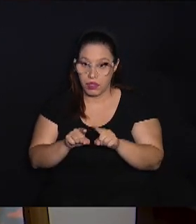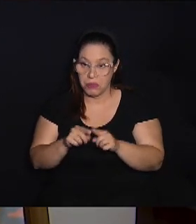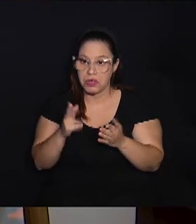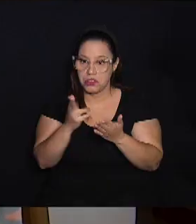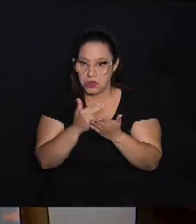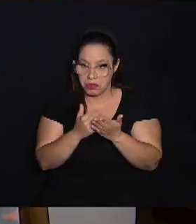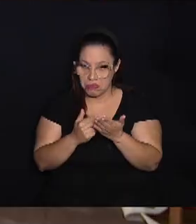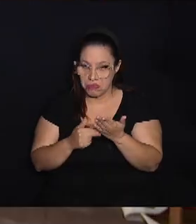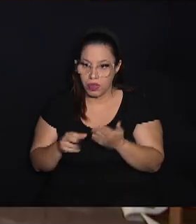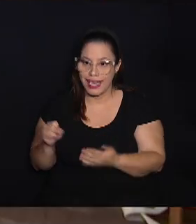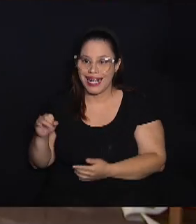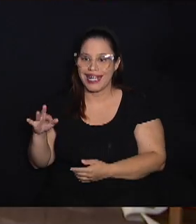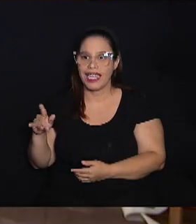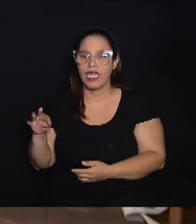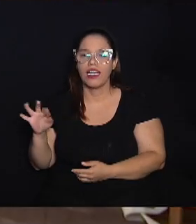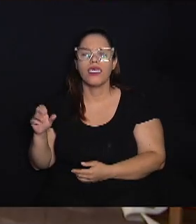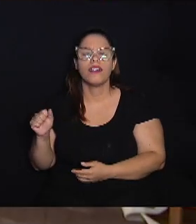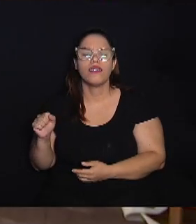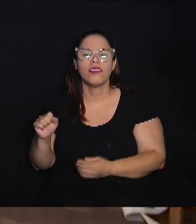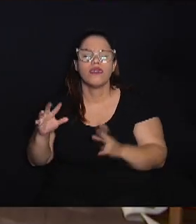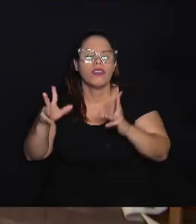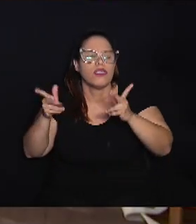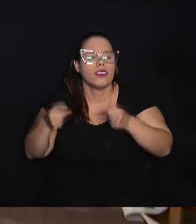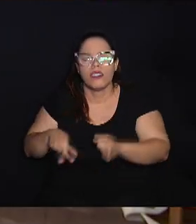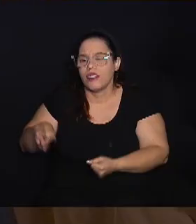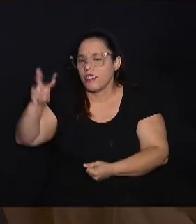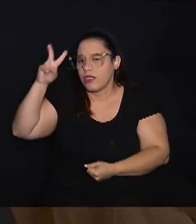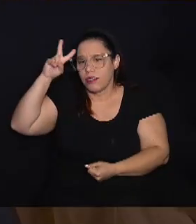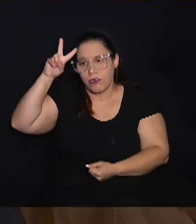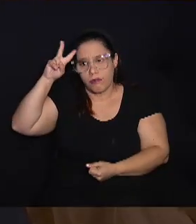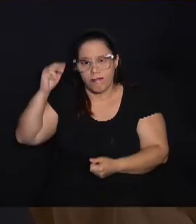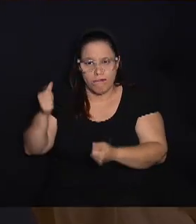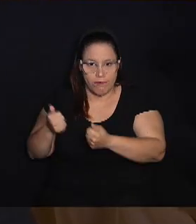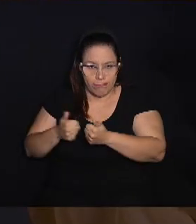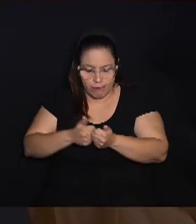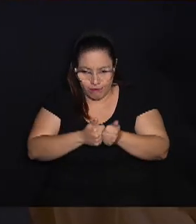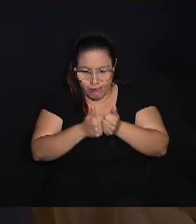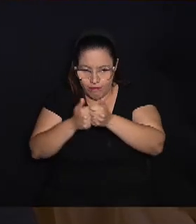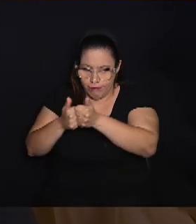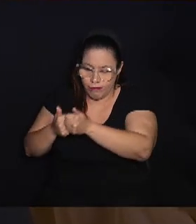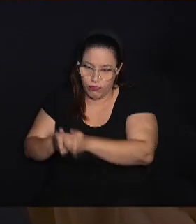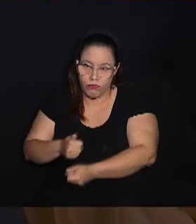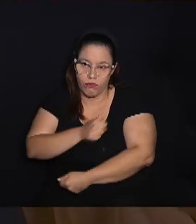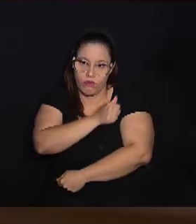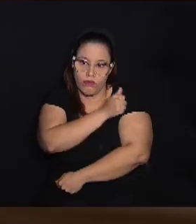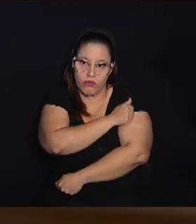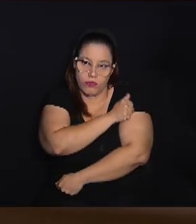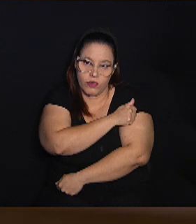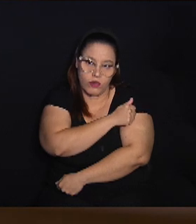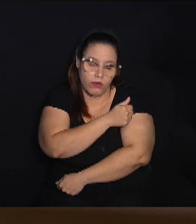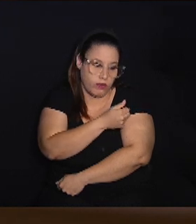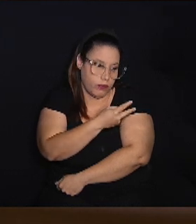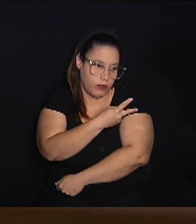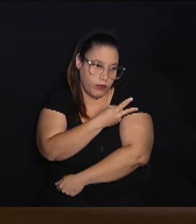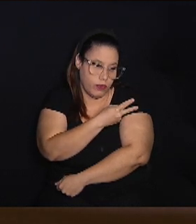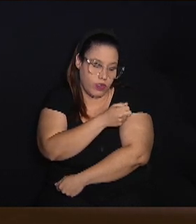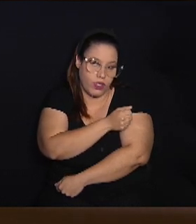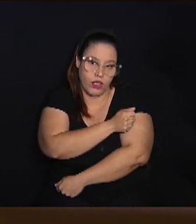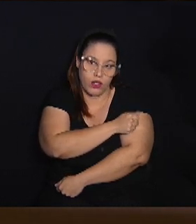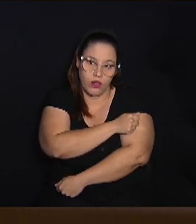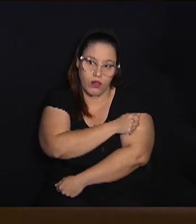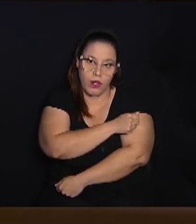pintor italiano. E toda essa história é acompanhada e estudada pelas alunas do 2º ano, que fazem parte